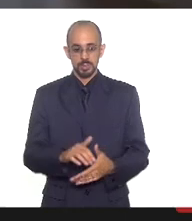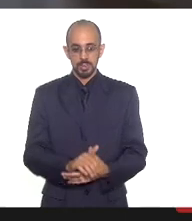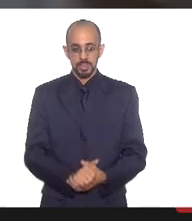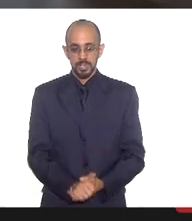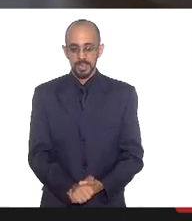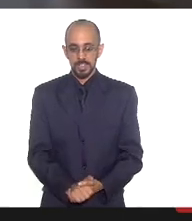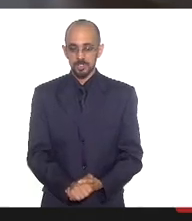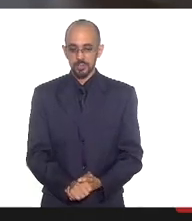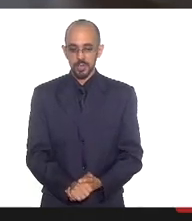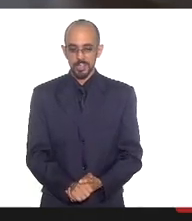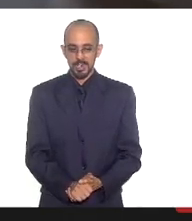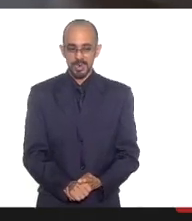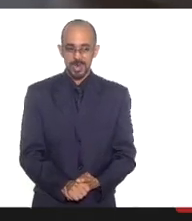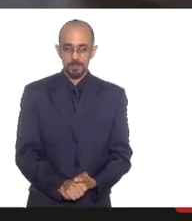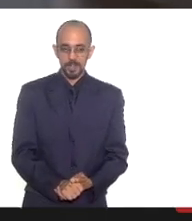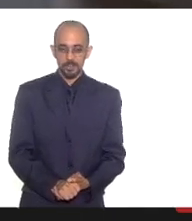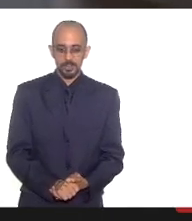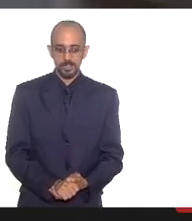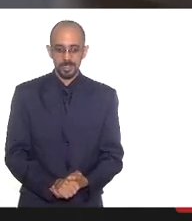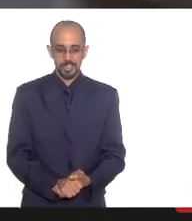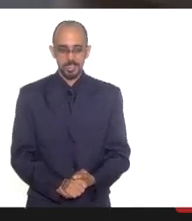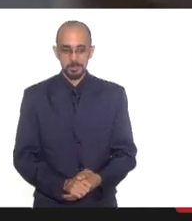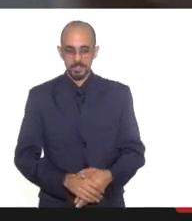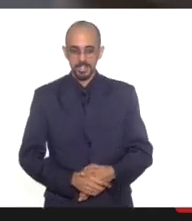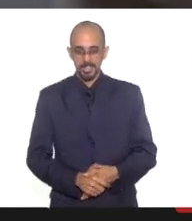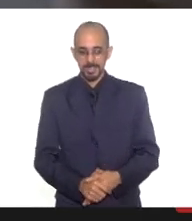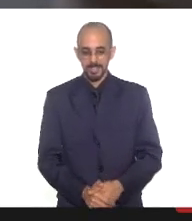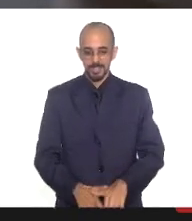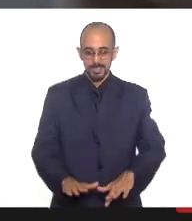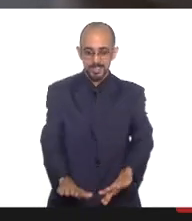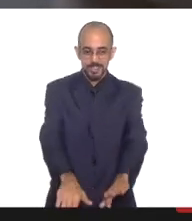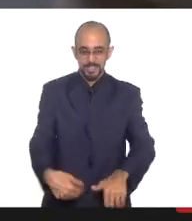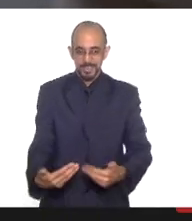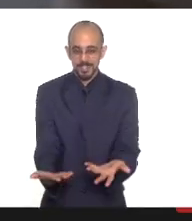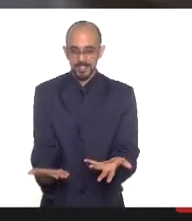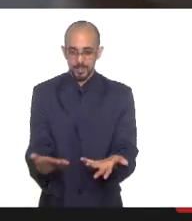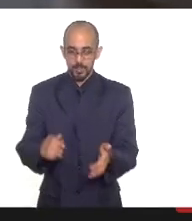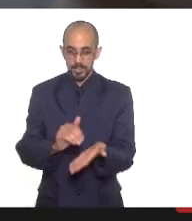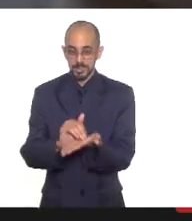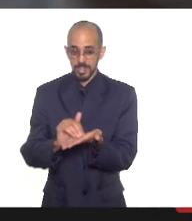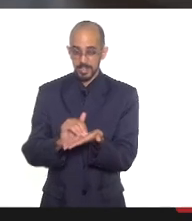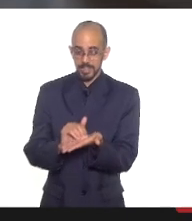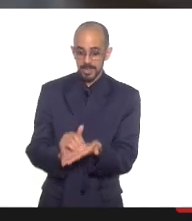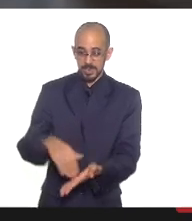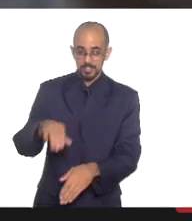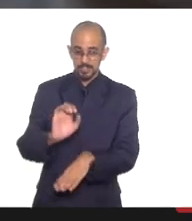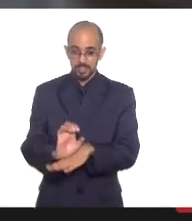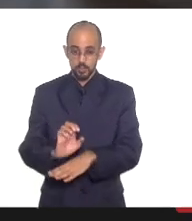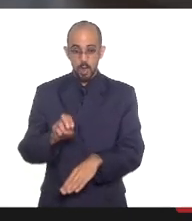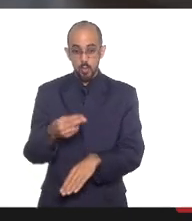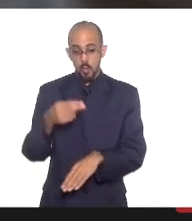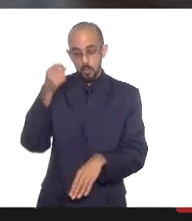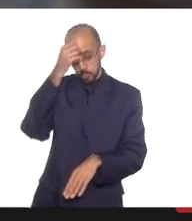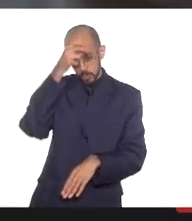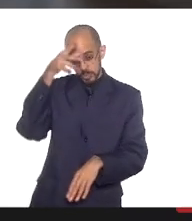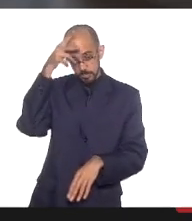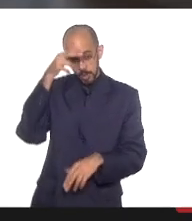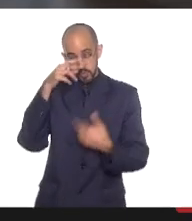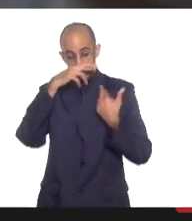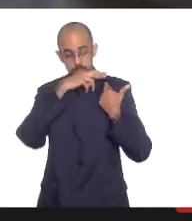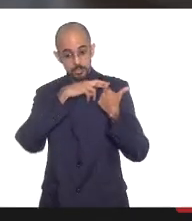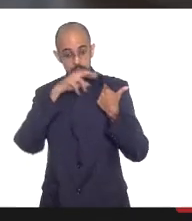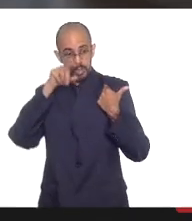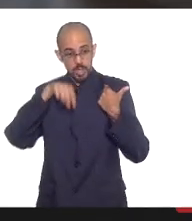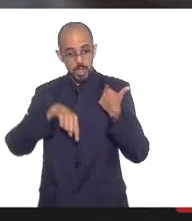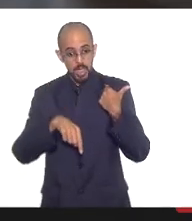Oi gente é só quando a gente atribui a a secretaria estava estavam duas principais saúde a responsabilidade de